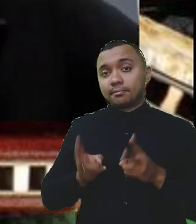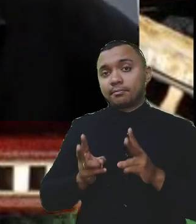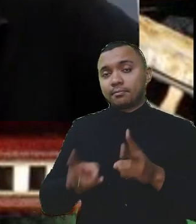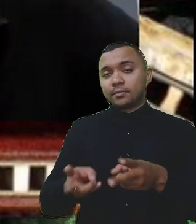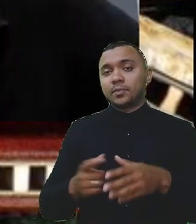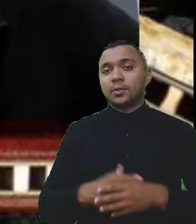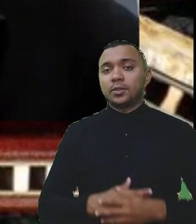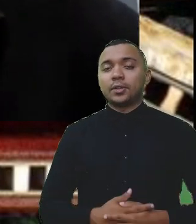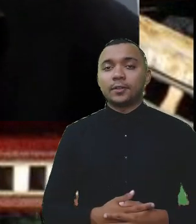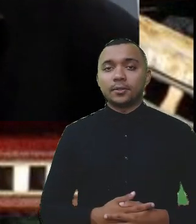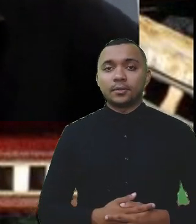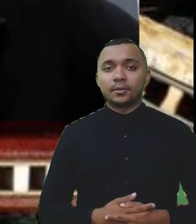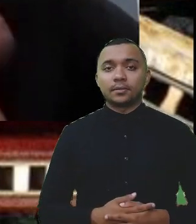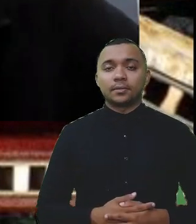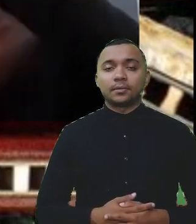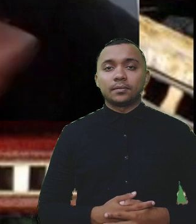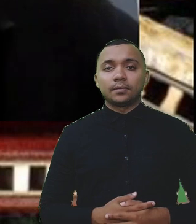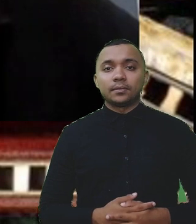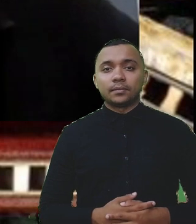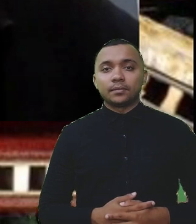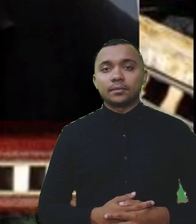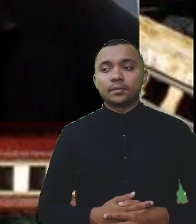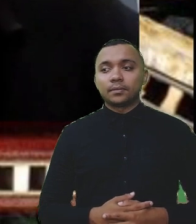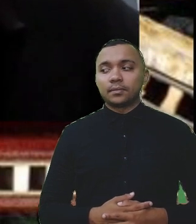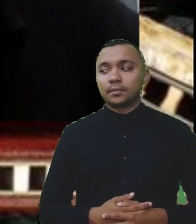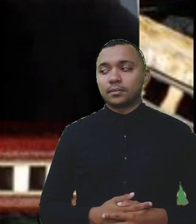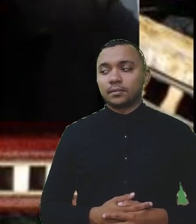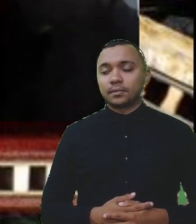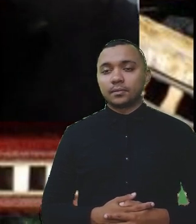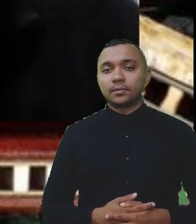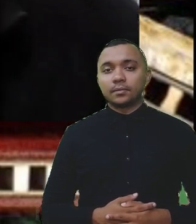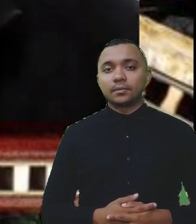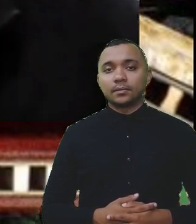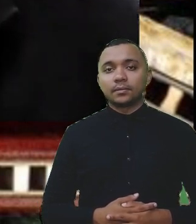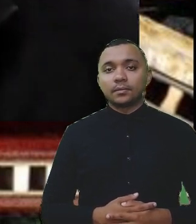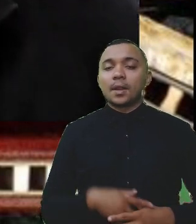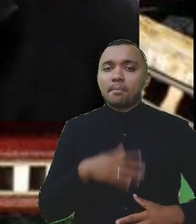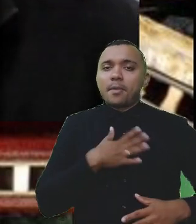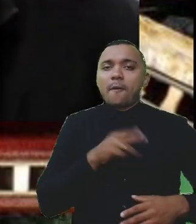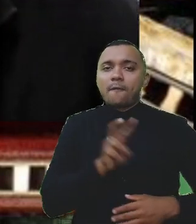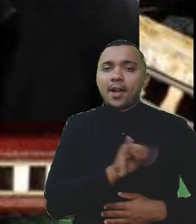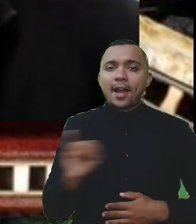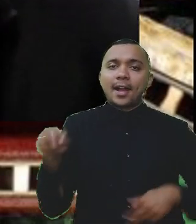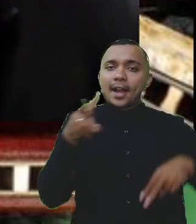que quem tem diploma é que não devia ficar em cadeira especial. Mas, enfim.